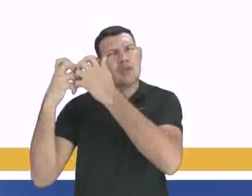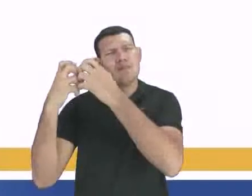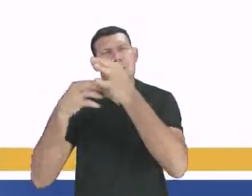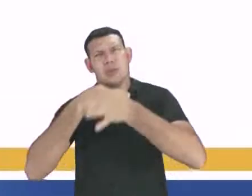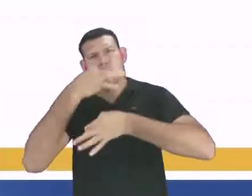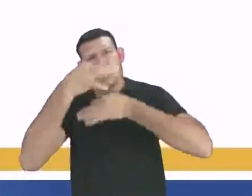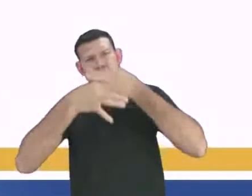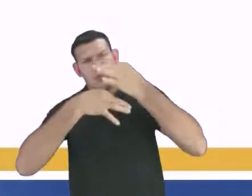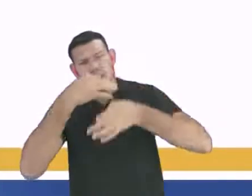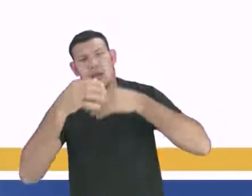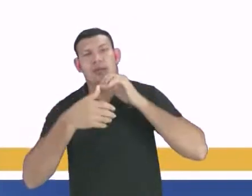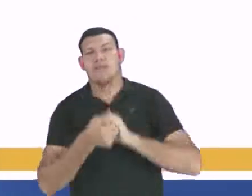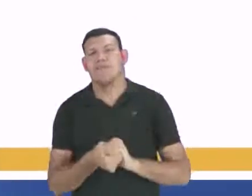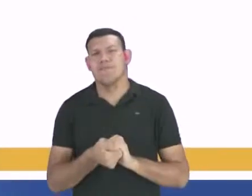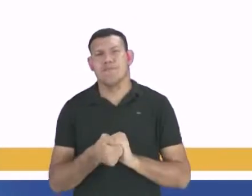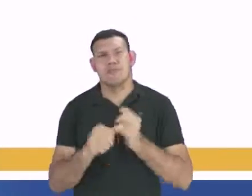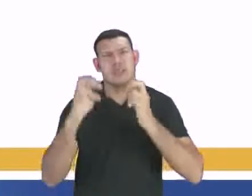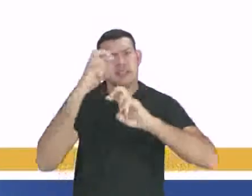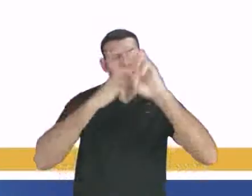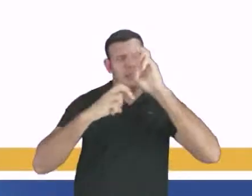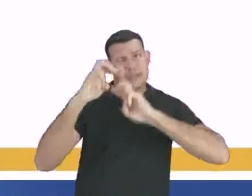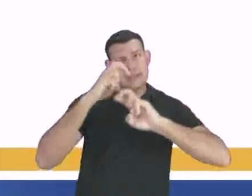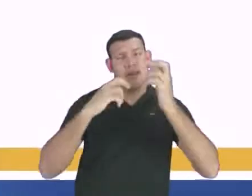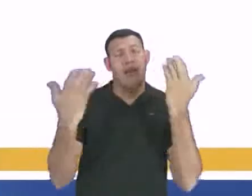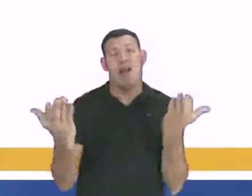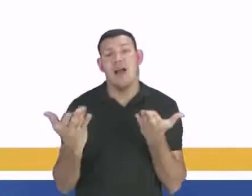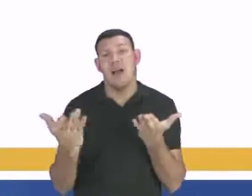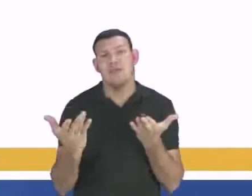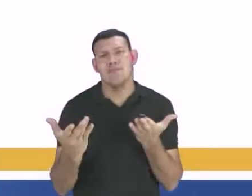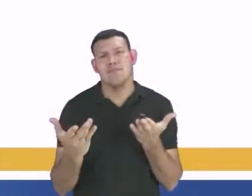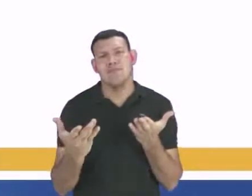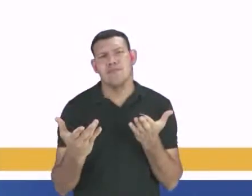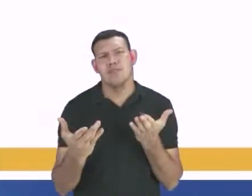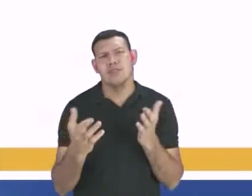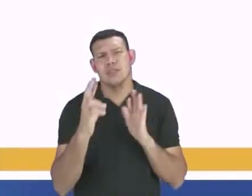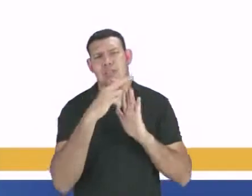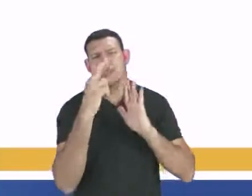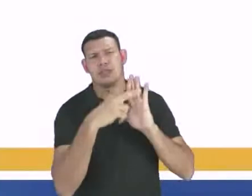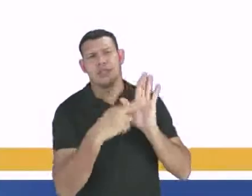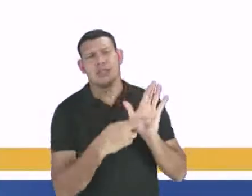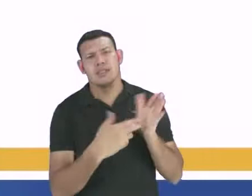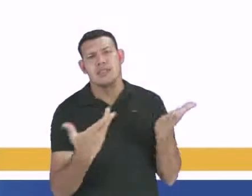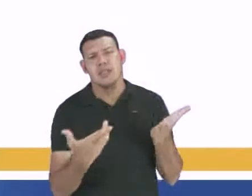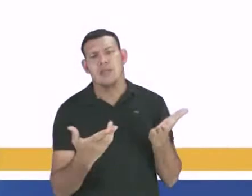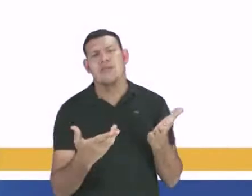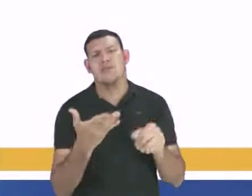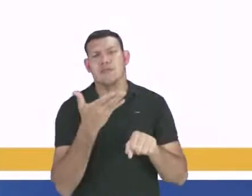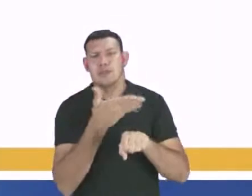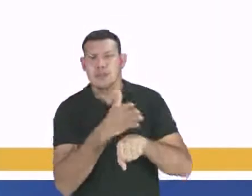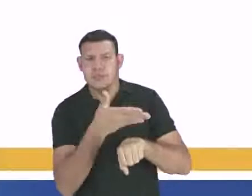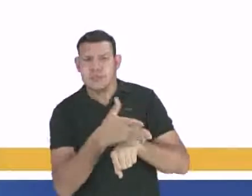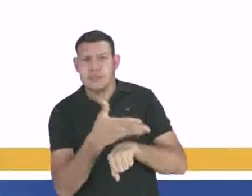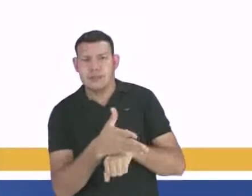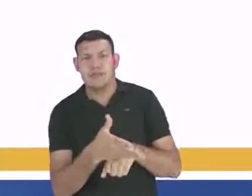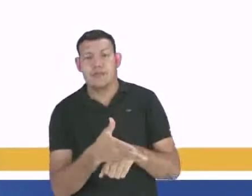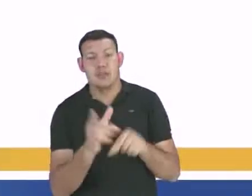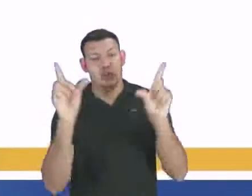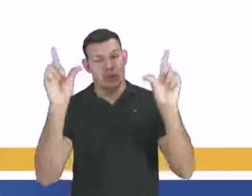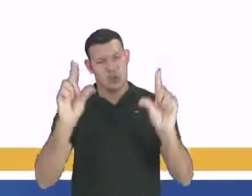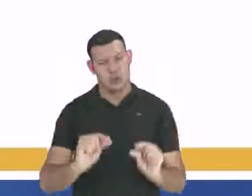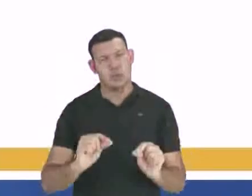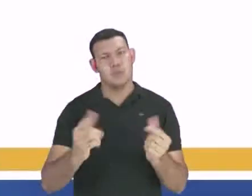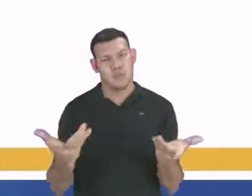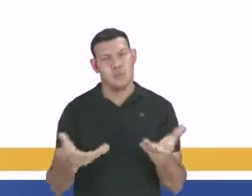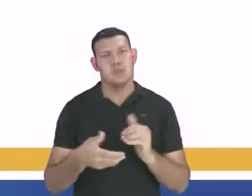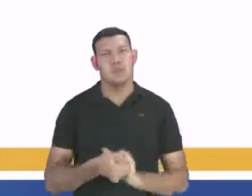esse fenômeno, né? Tive um pensamento crítico e agora, quais medidas eu posso pensar e pôr em prática para atenuar esse problema? Eu coloquei